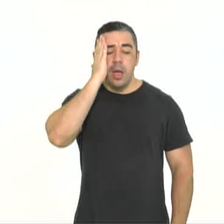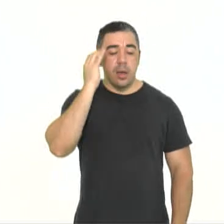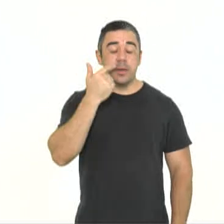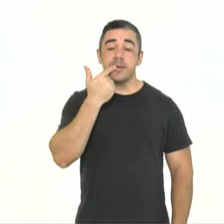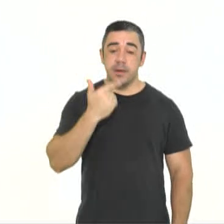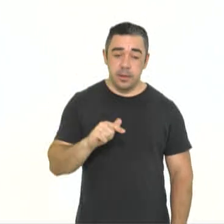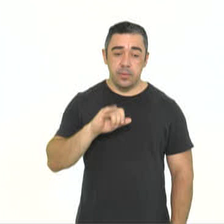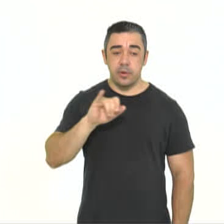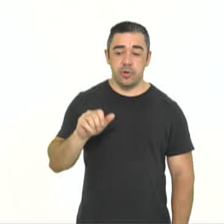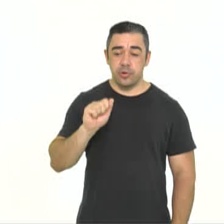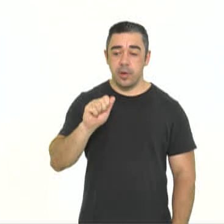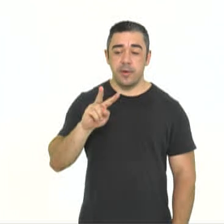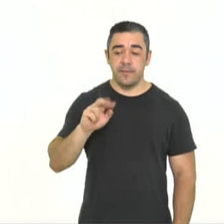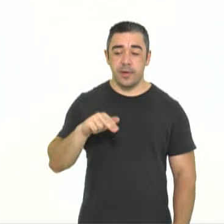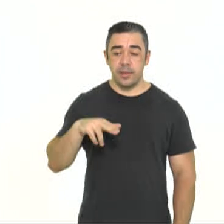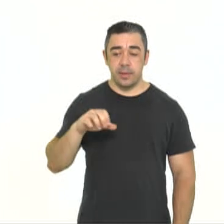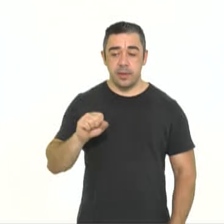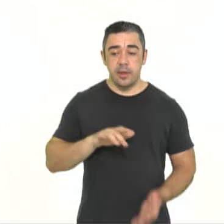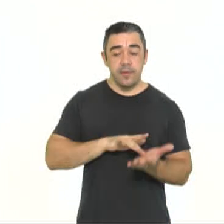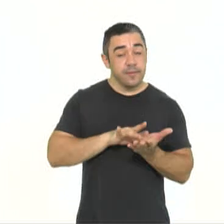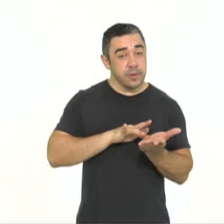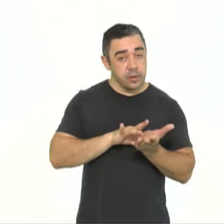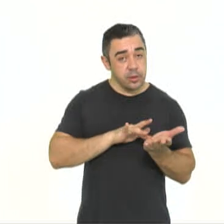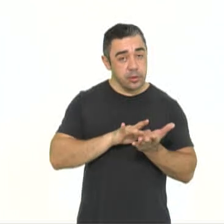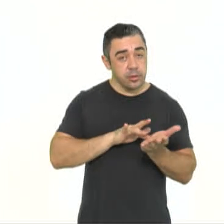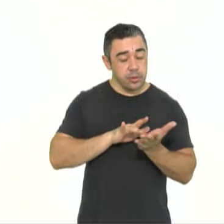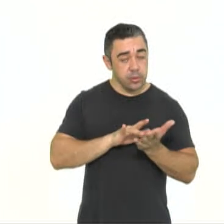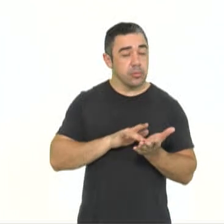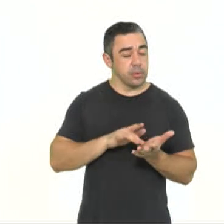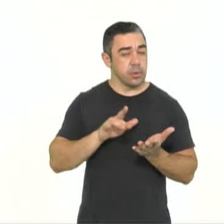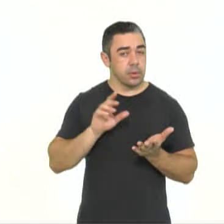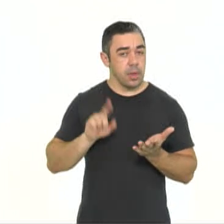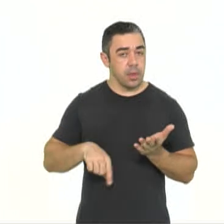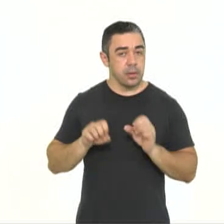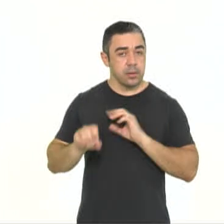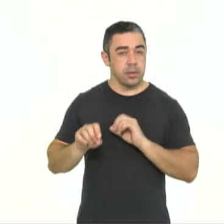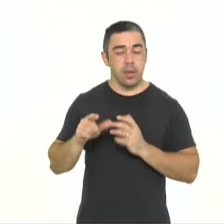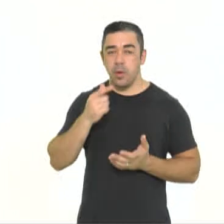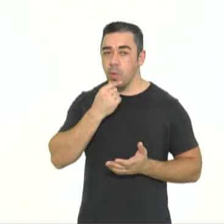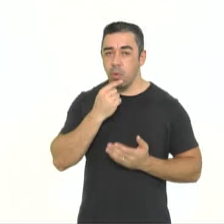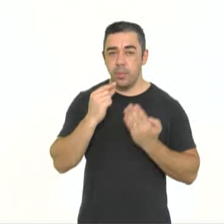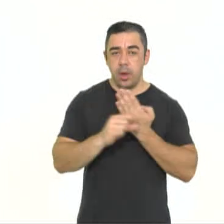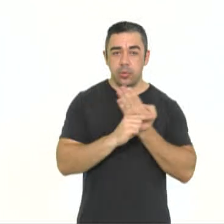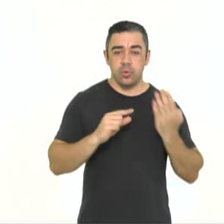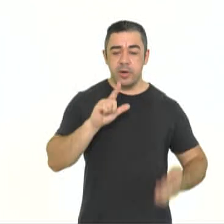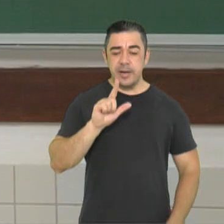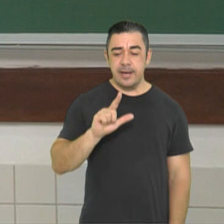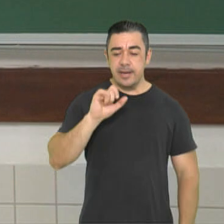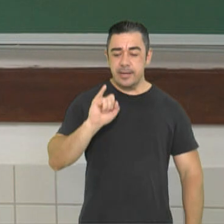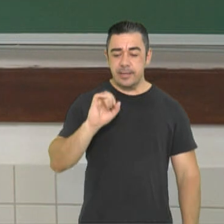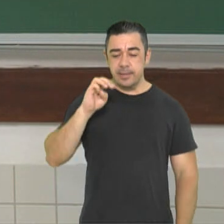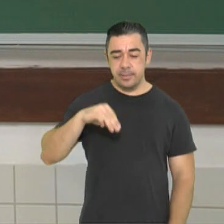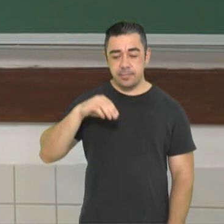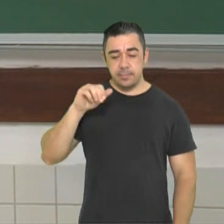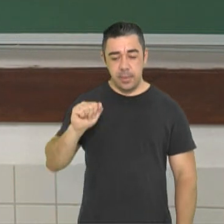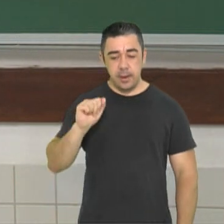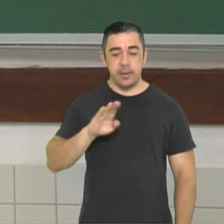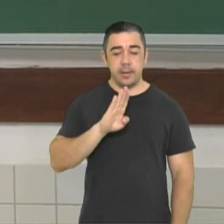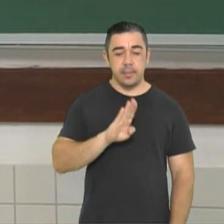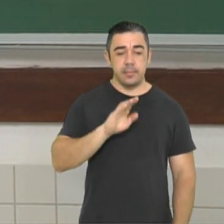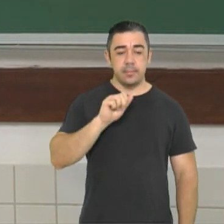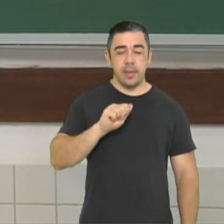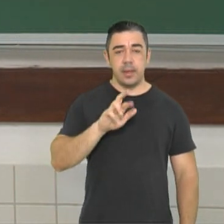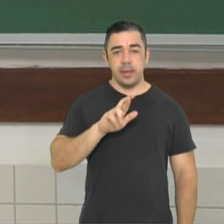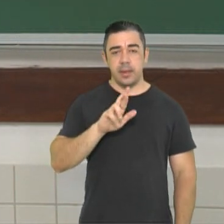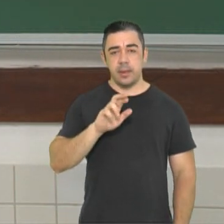sabia javanês. Então, ele fingiu ser javanês e é do texto do Lima Barreto. Então, um escritor